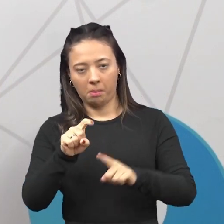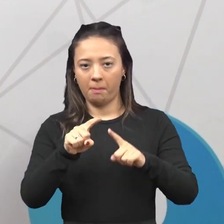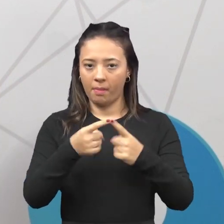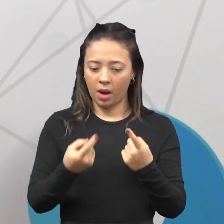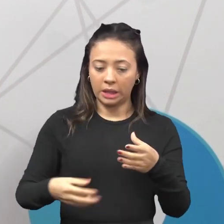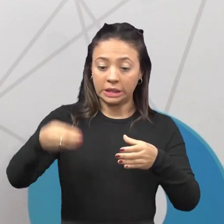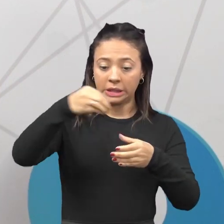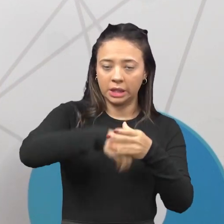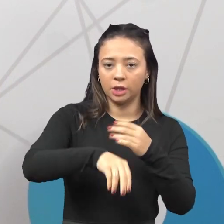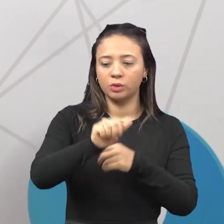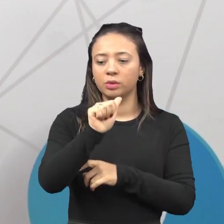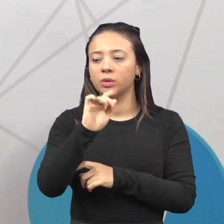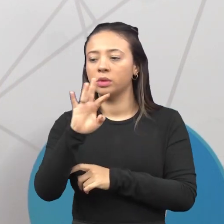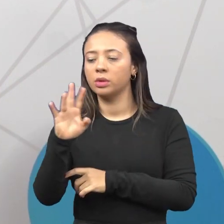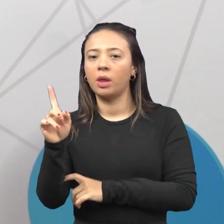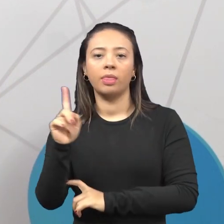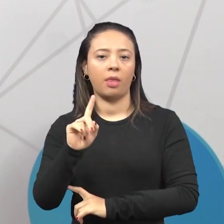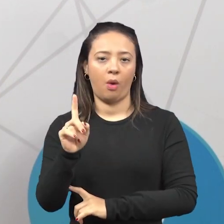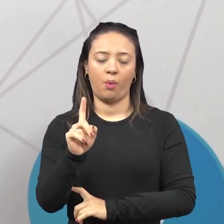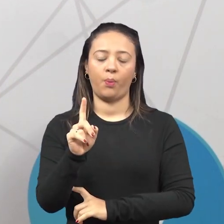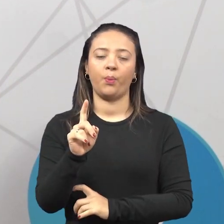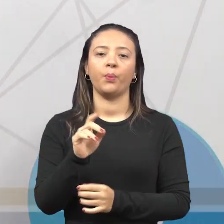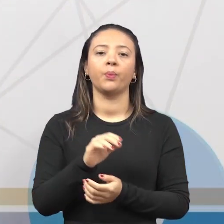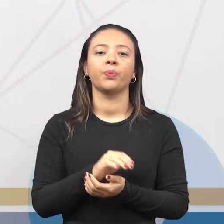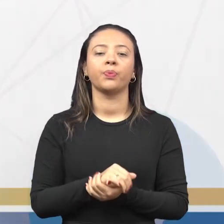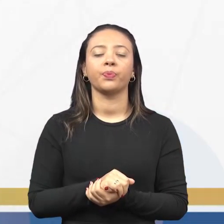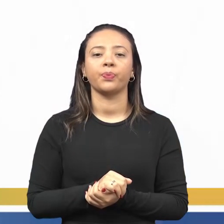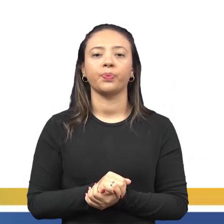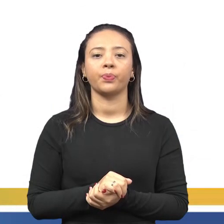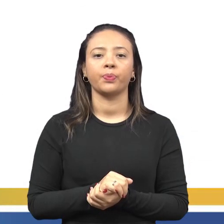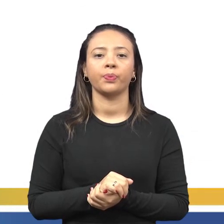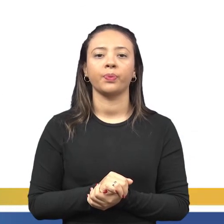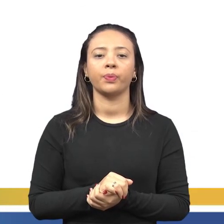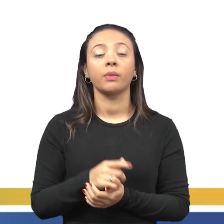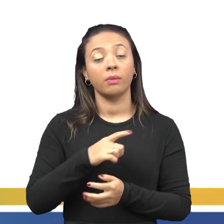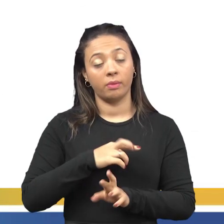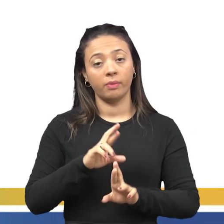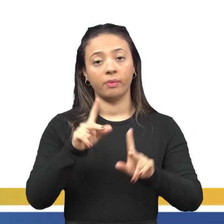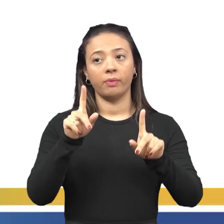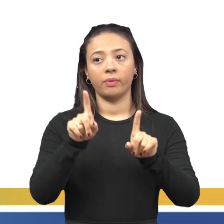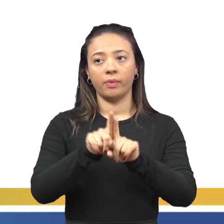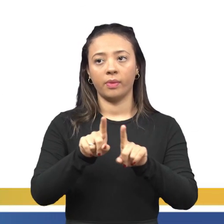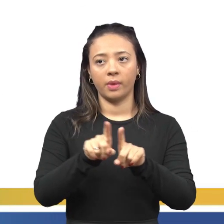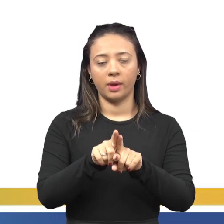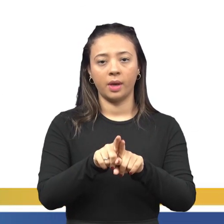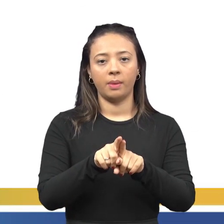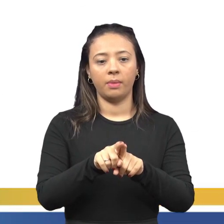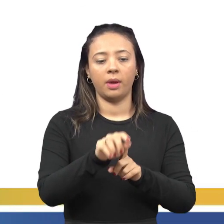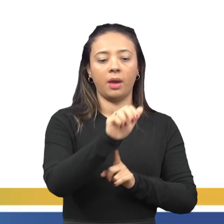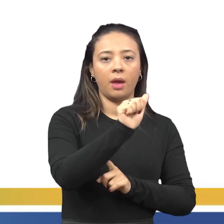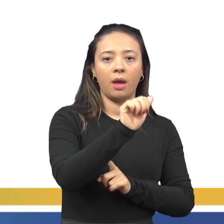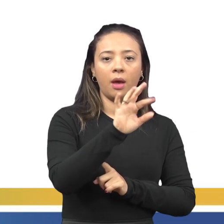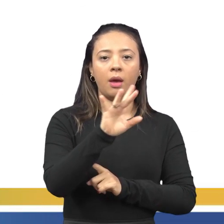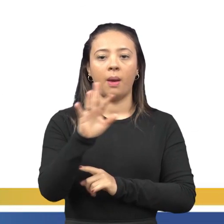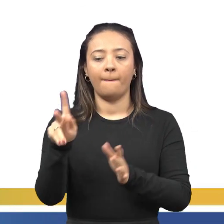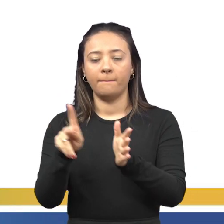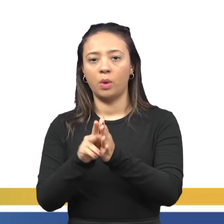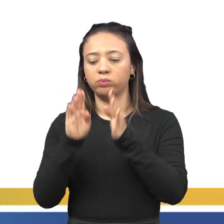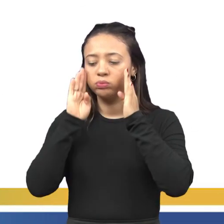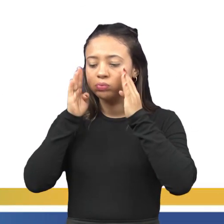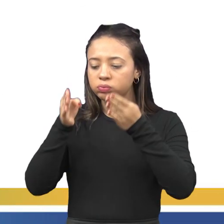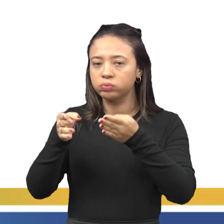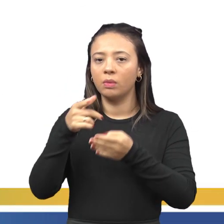fazem parte dos sons, né? Que formam os sons da língua espanhola. As diferenças que há aí entre o alfabeto espanhol e o alfabeto do